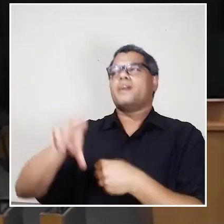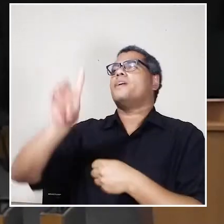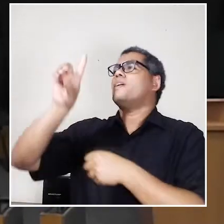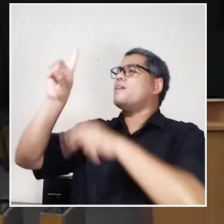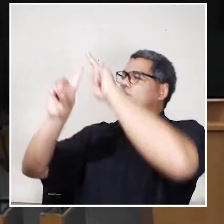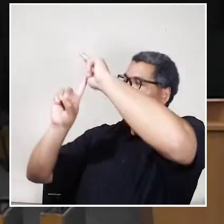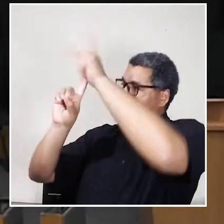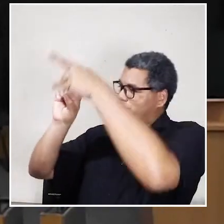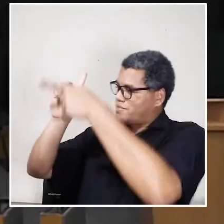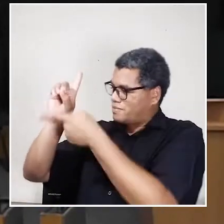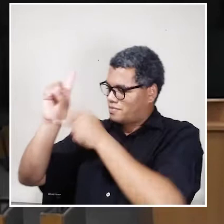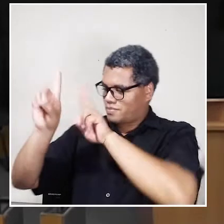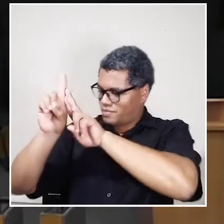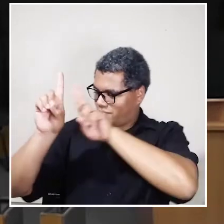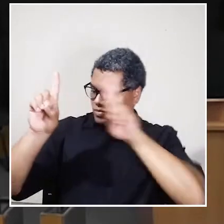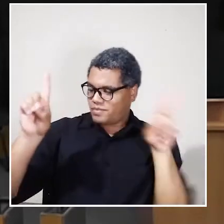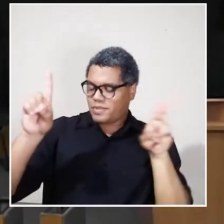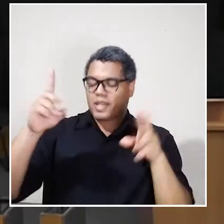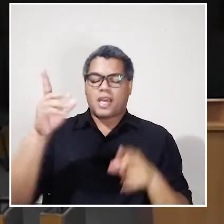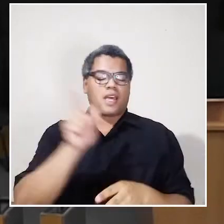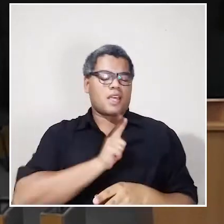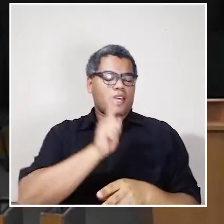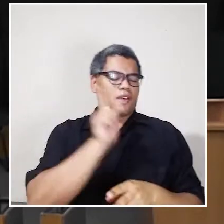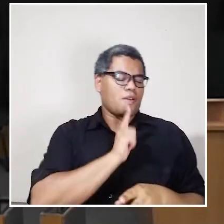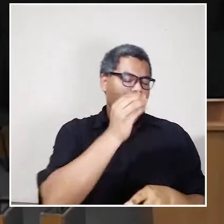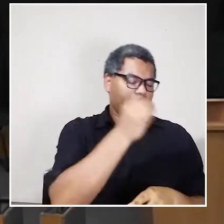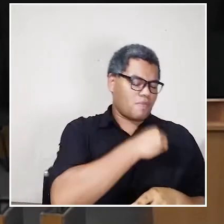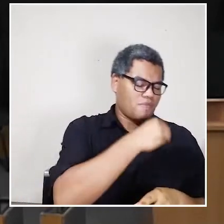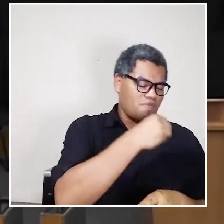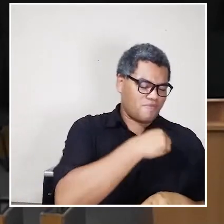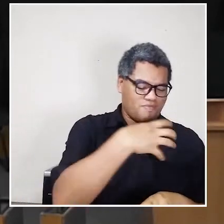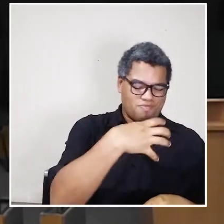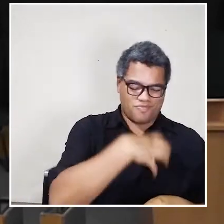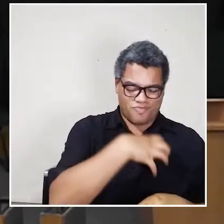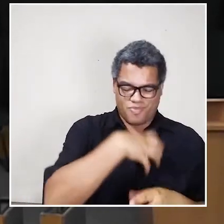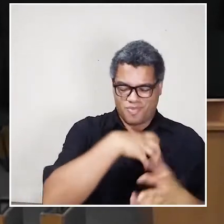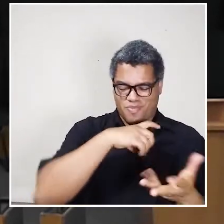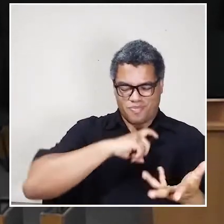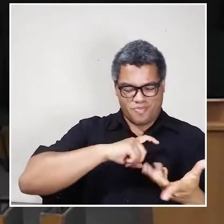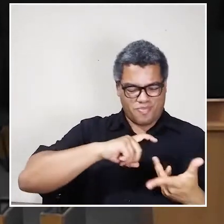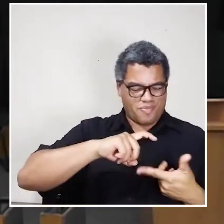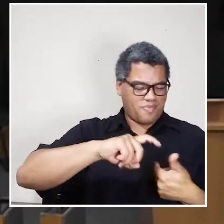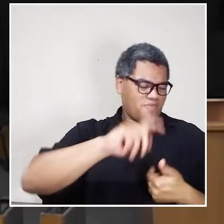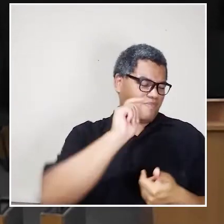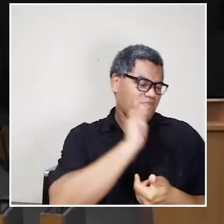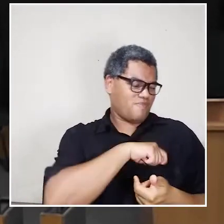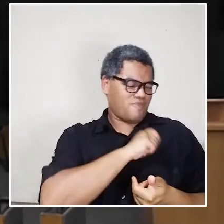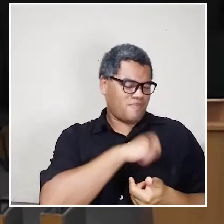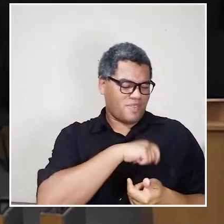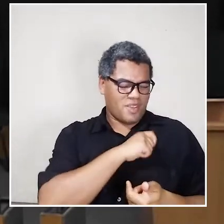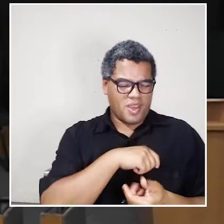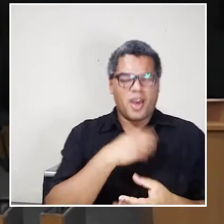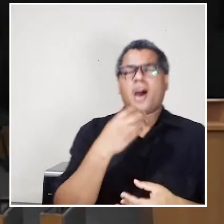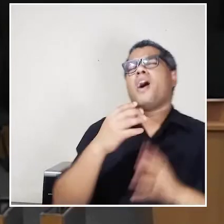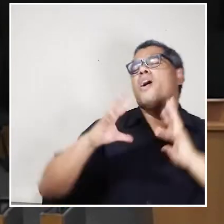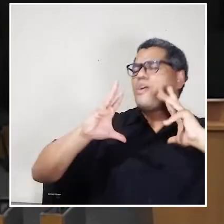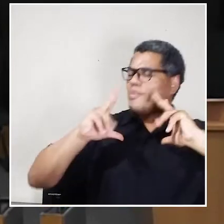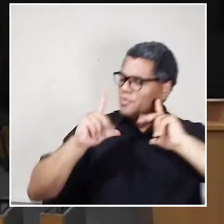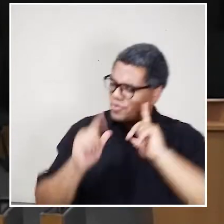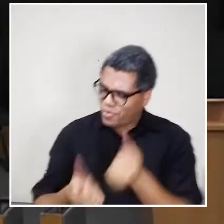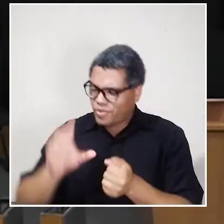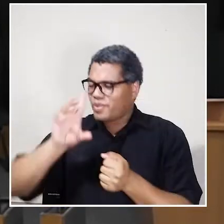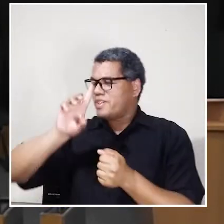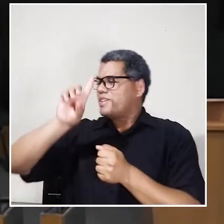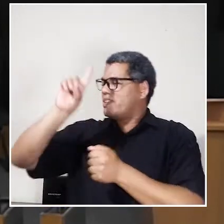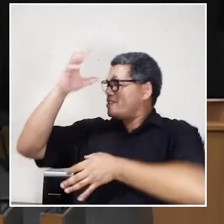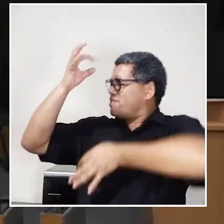adquiriste renome, como hoje se vê, temos pecado e procedido perversamente. Ó Senhor, segundo todas